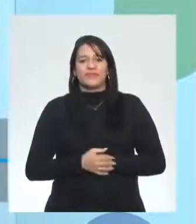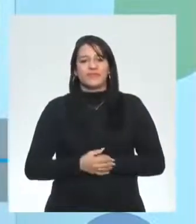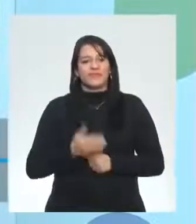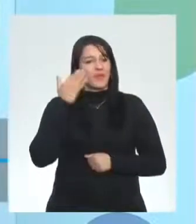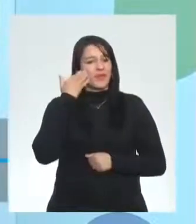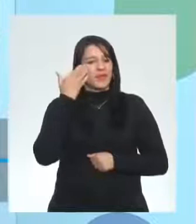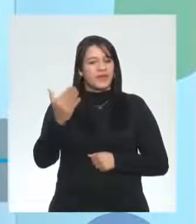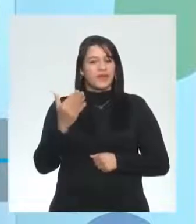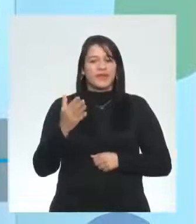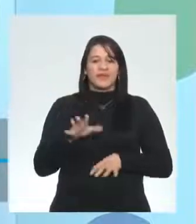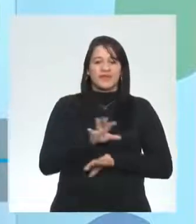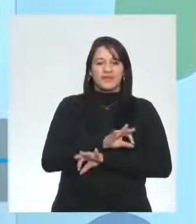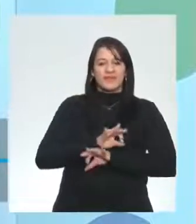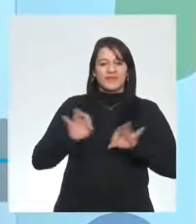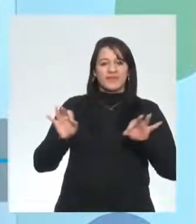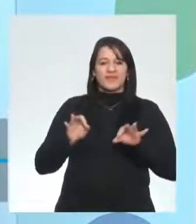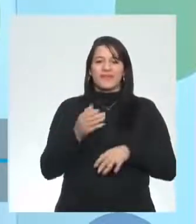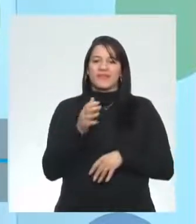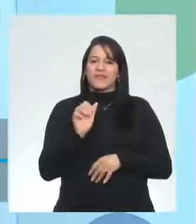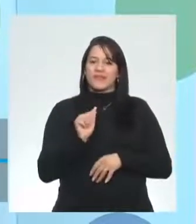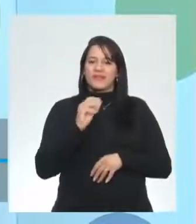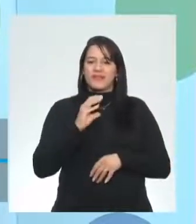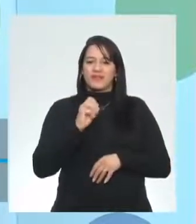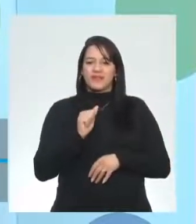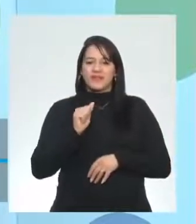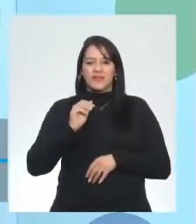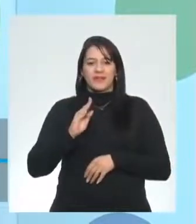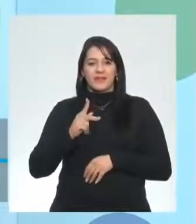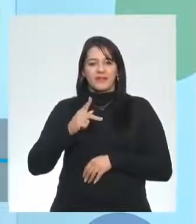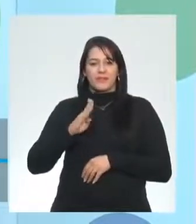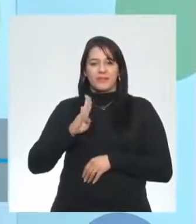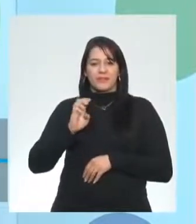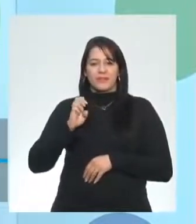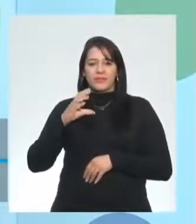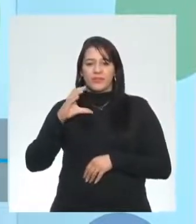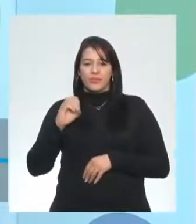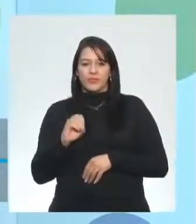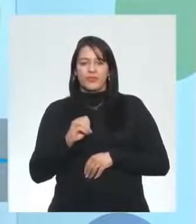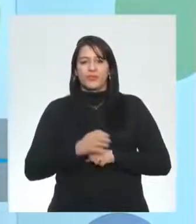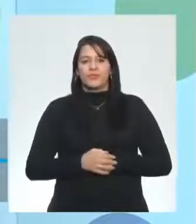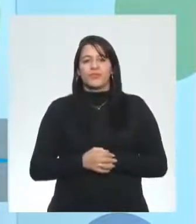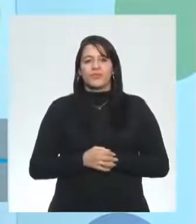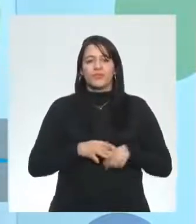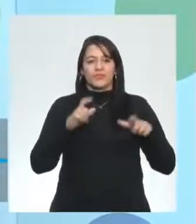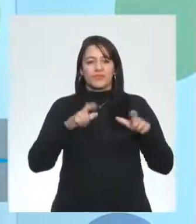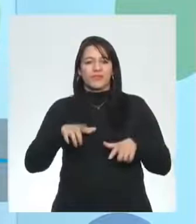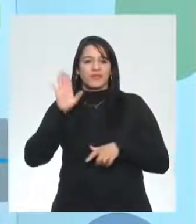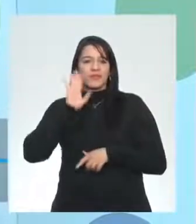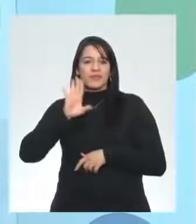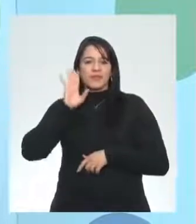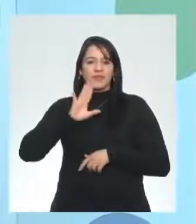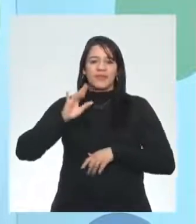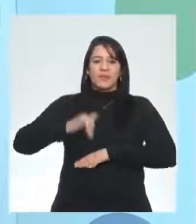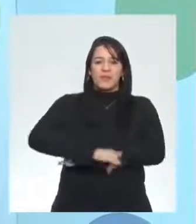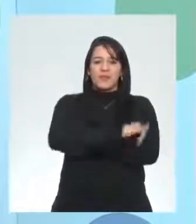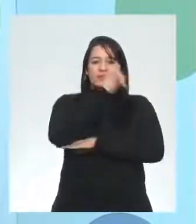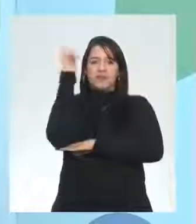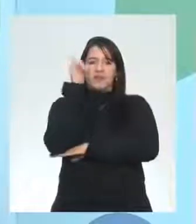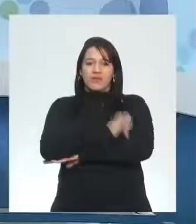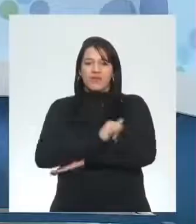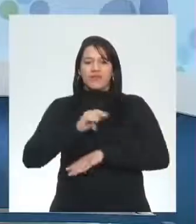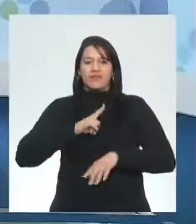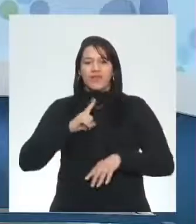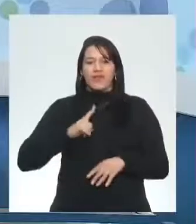Tava lá em Acapulco, com o pessoal lá, corri de tubarão, foi bacana, muito legal, de pirueta. Agora estou com o